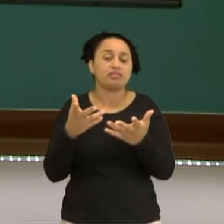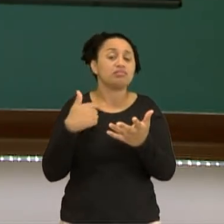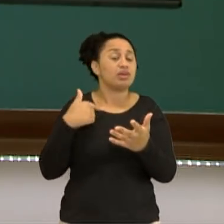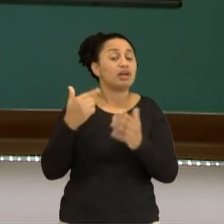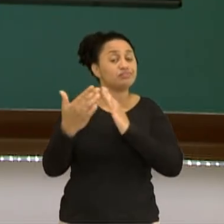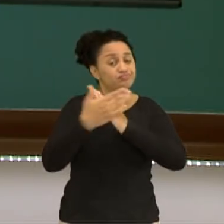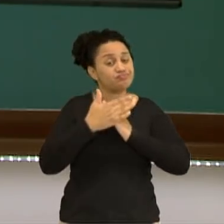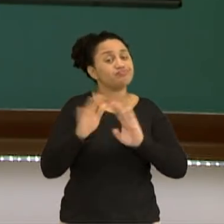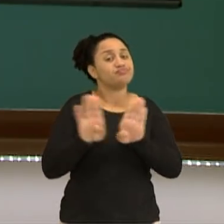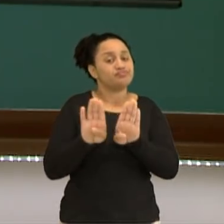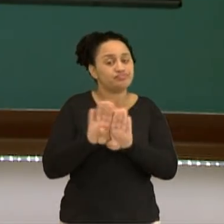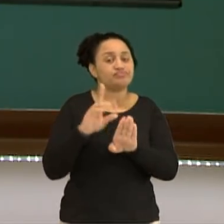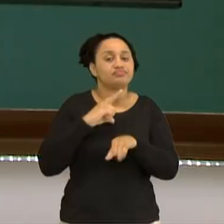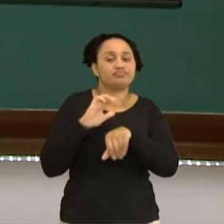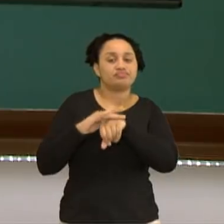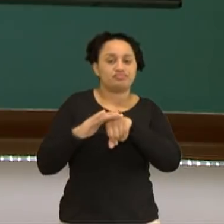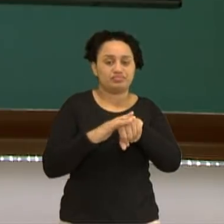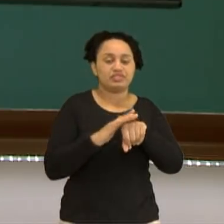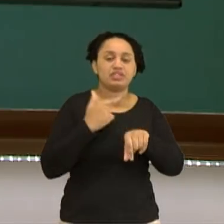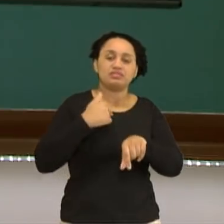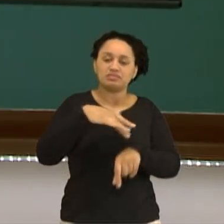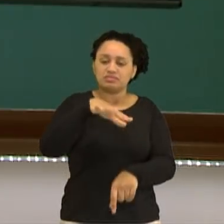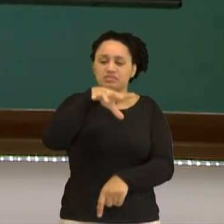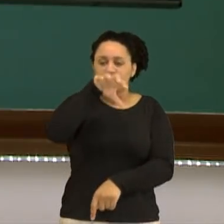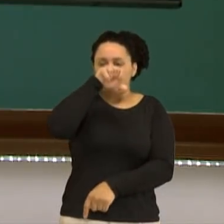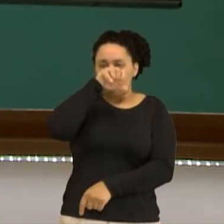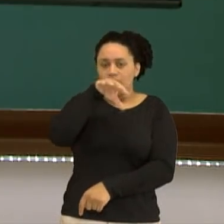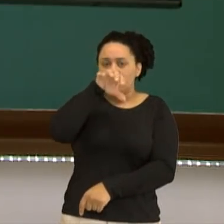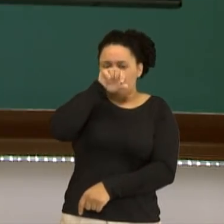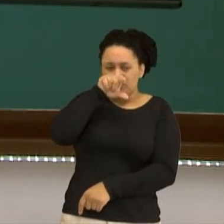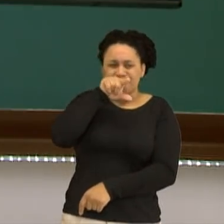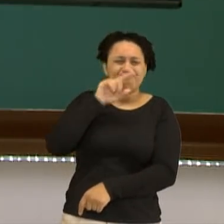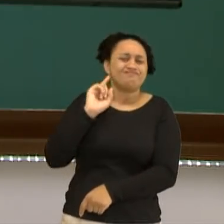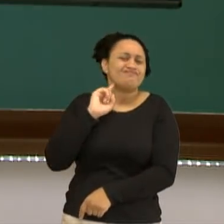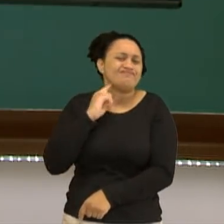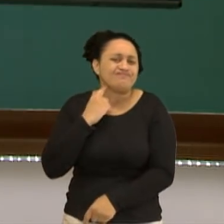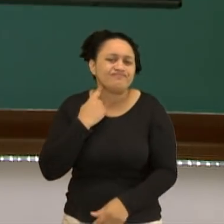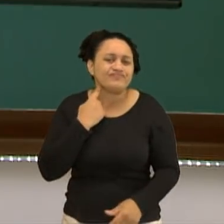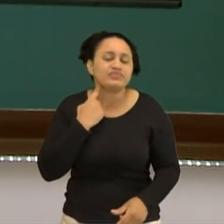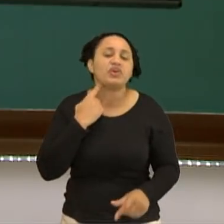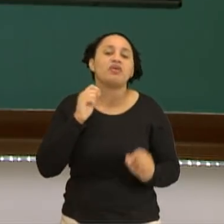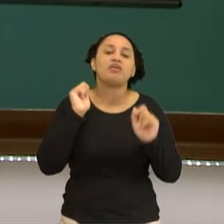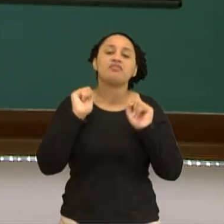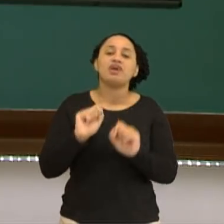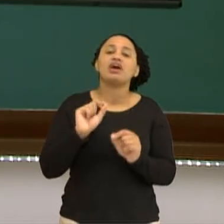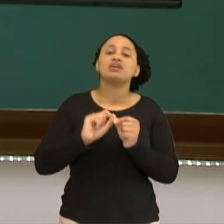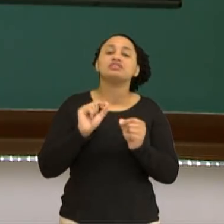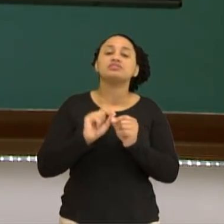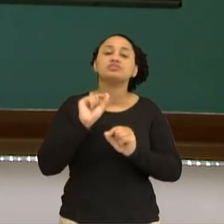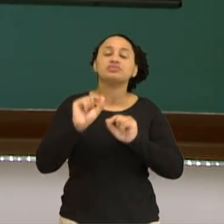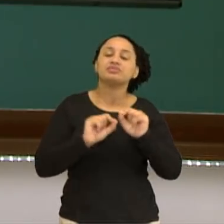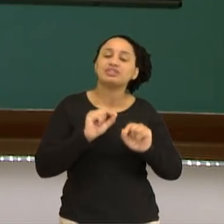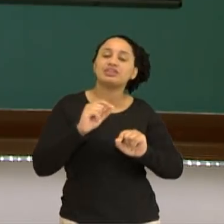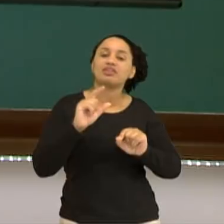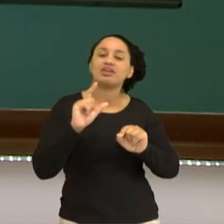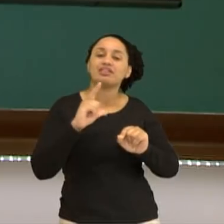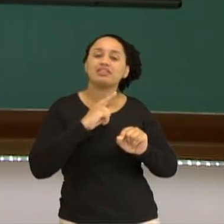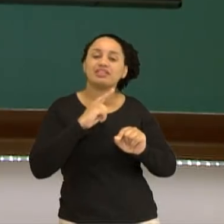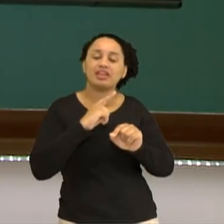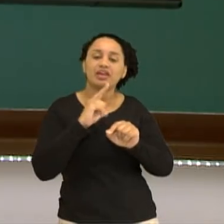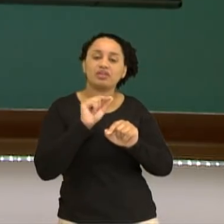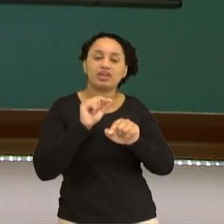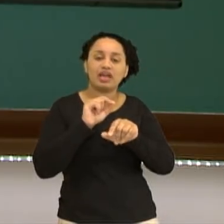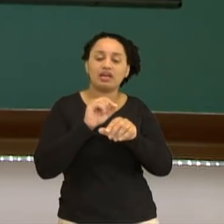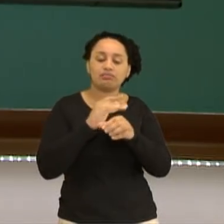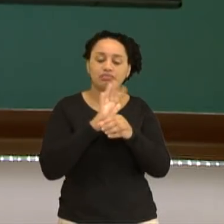tá? Então, inalar um ar que esteja contaminado promove significativamente uma paralisação